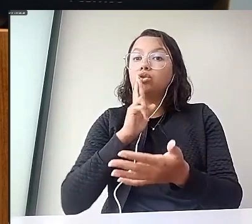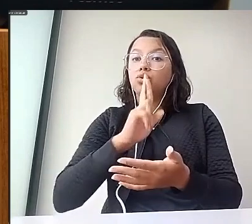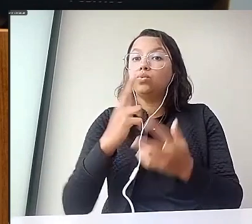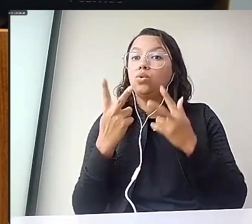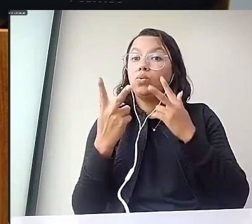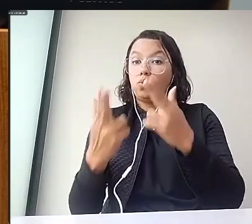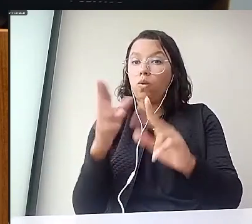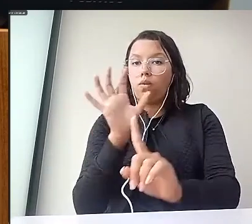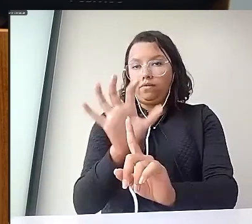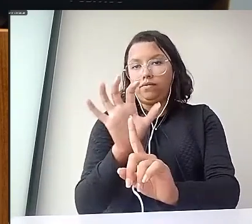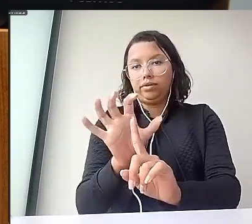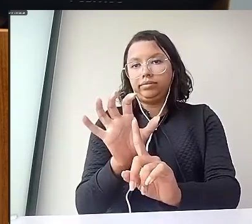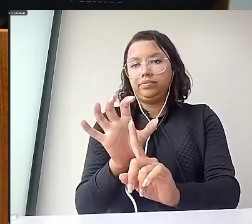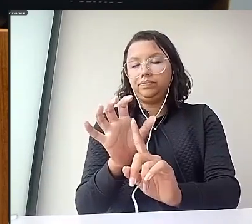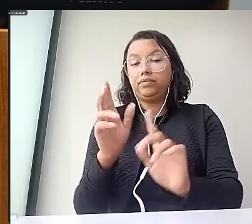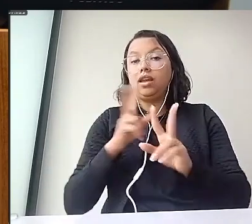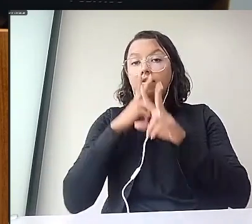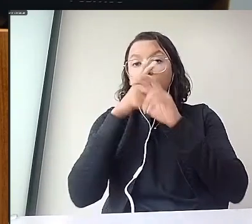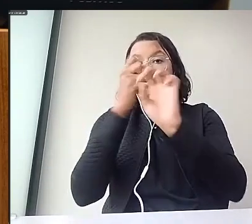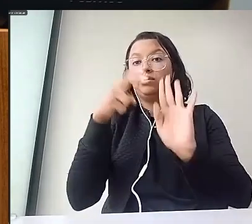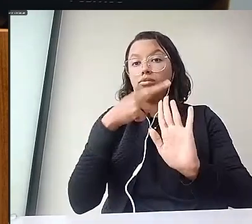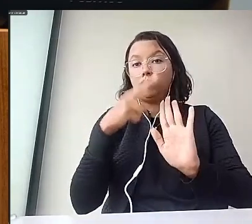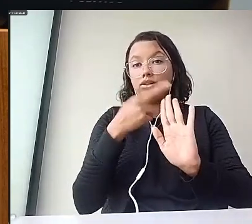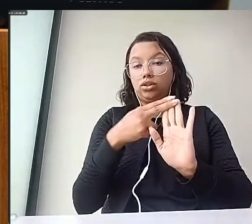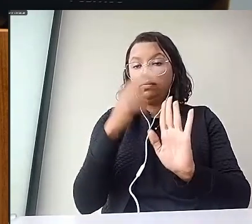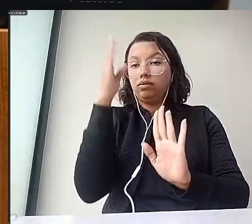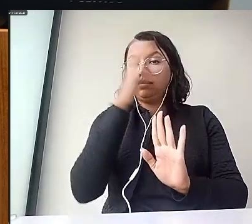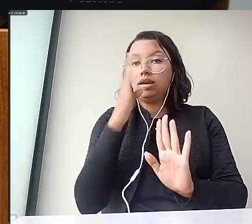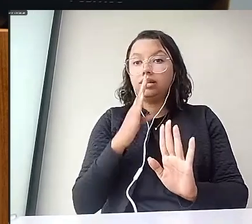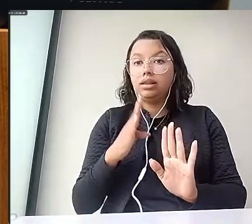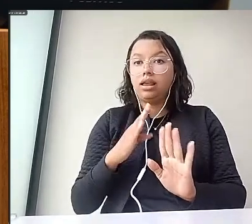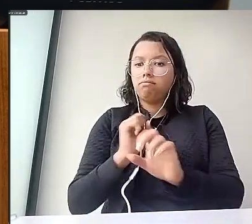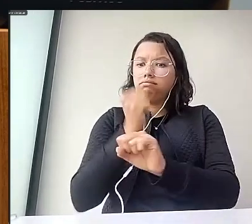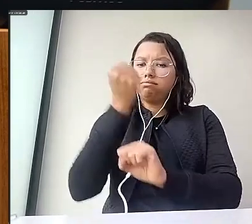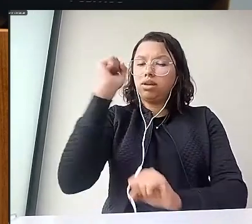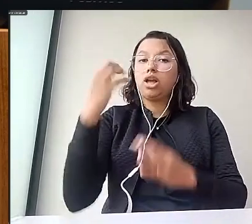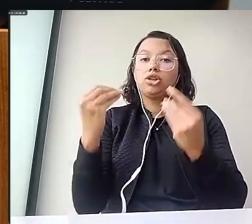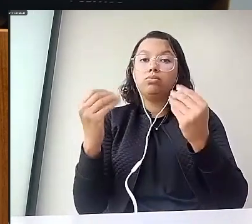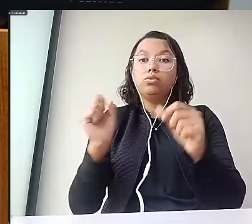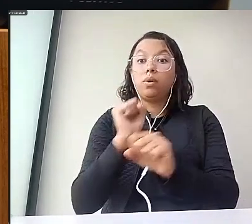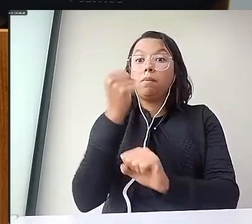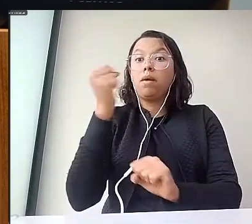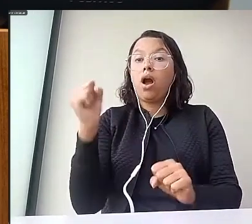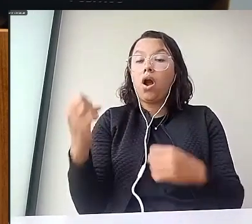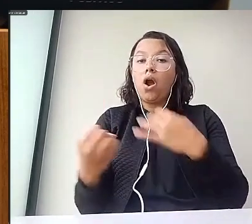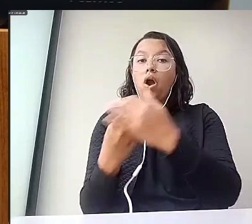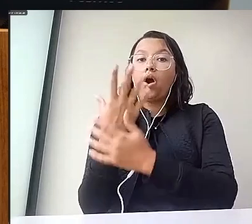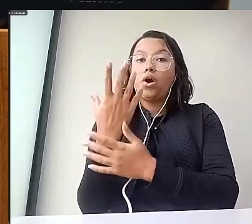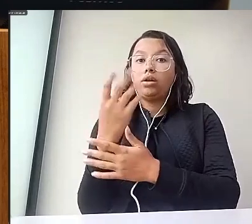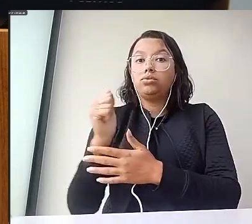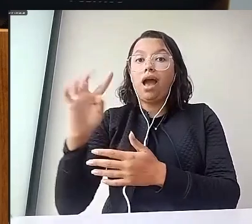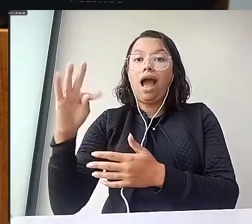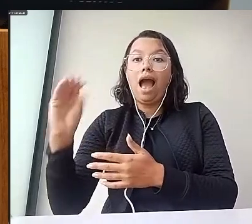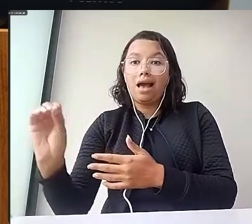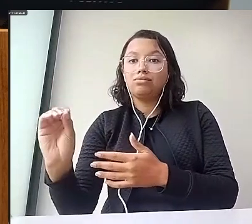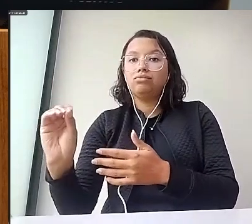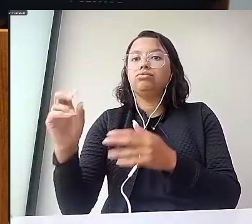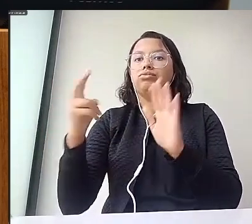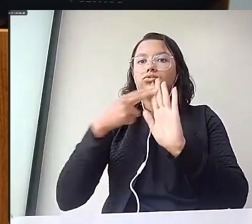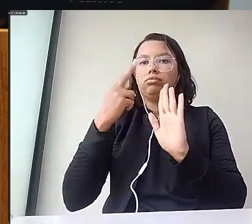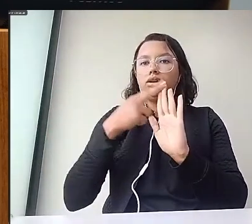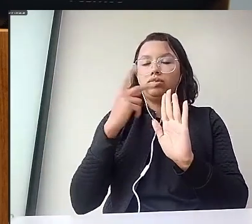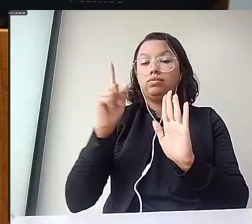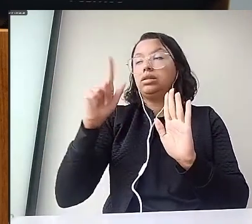Executivo brasileiro, ela é muito grande. Ele é o maior produtor de atos normativos, seja de